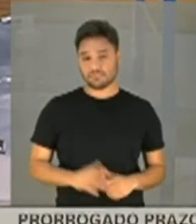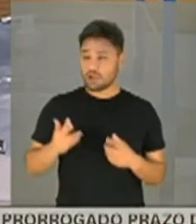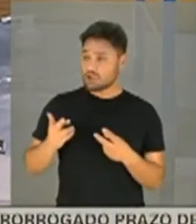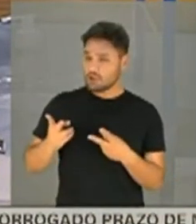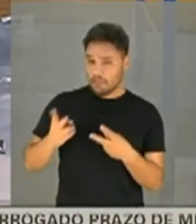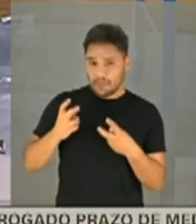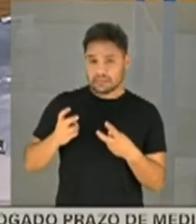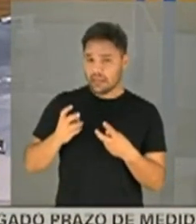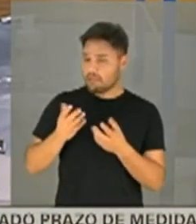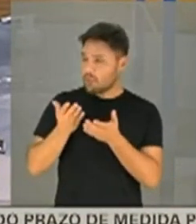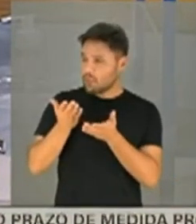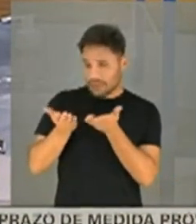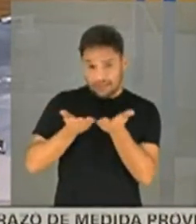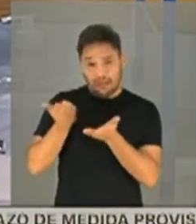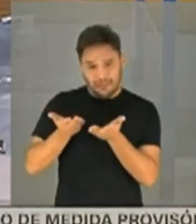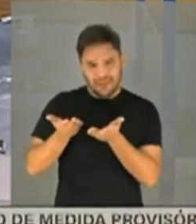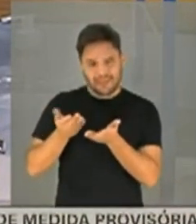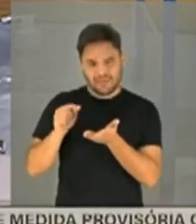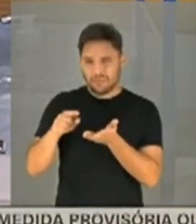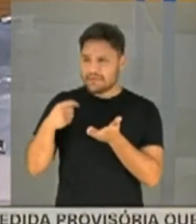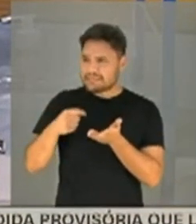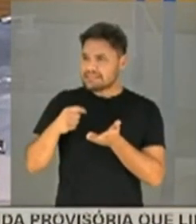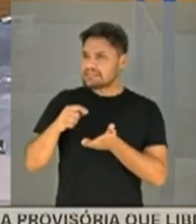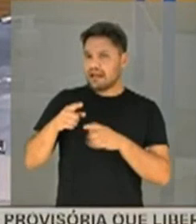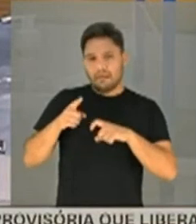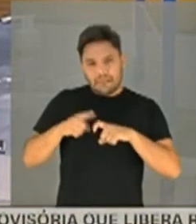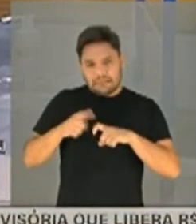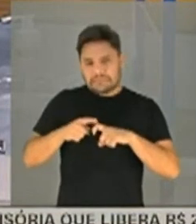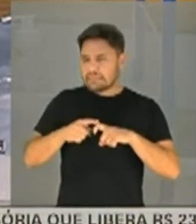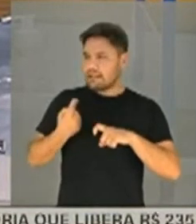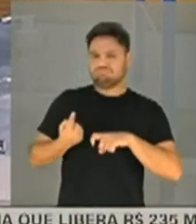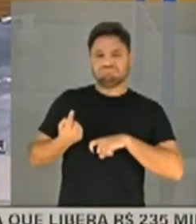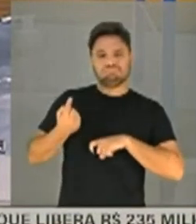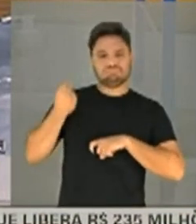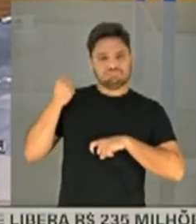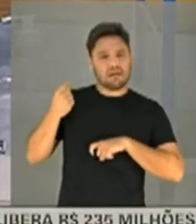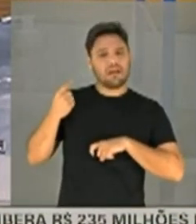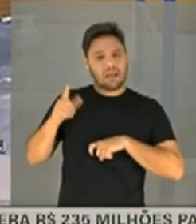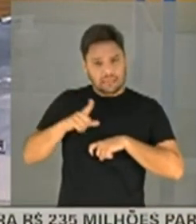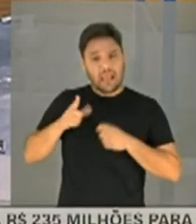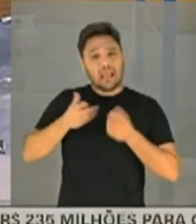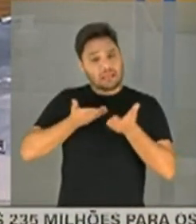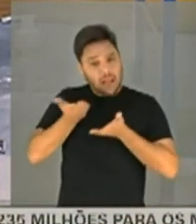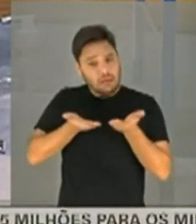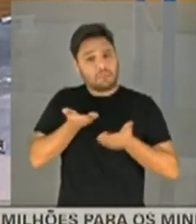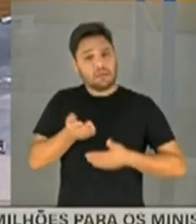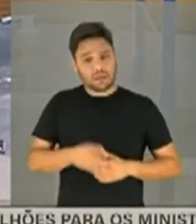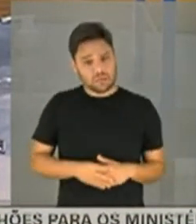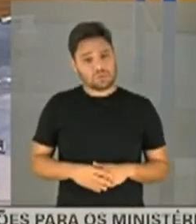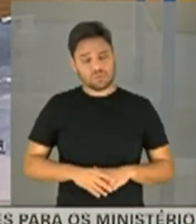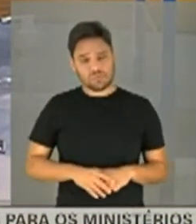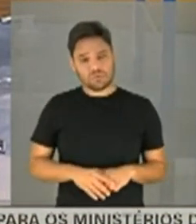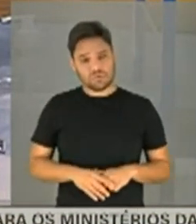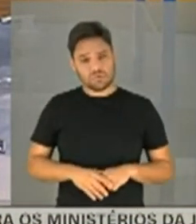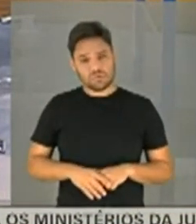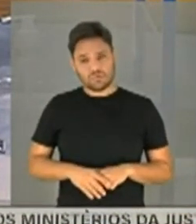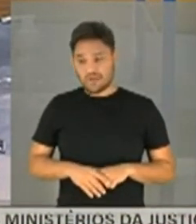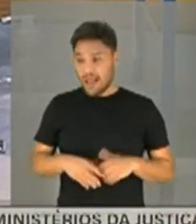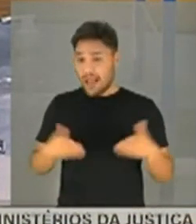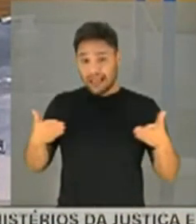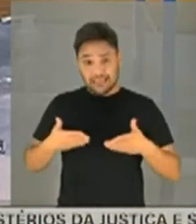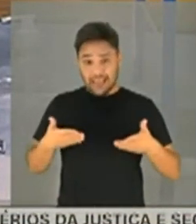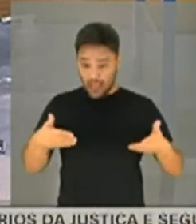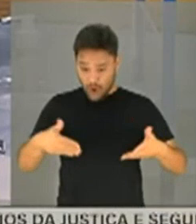que tratamento, desde que medicina é medicina, existe tratamento. Nós estamos numa